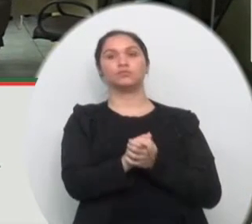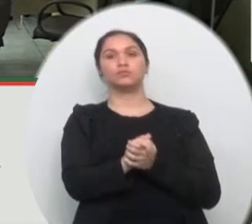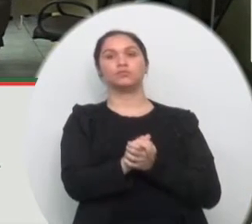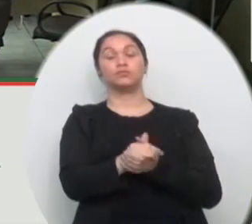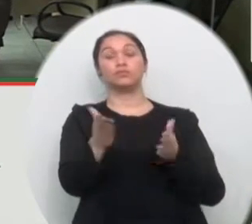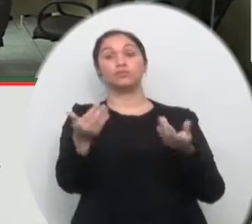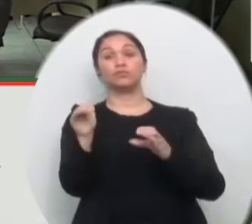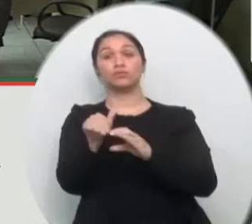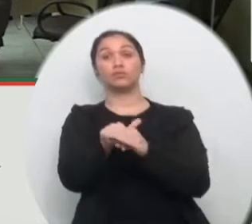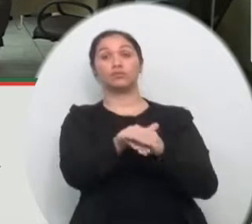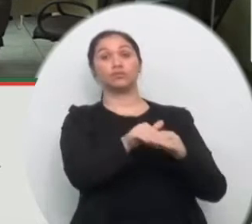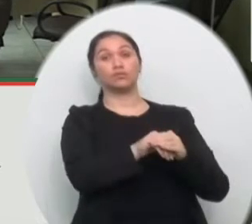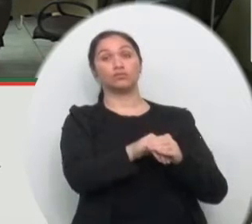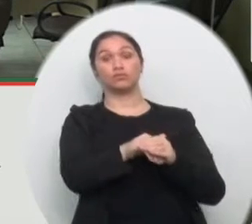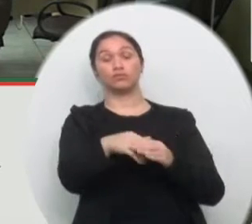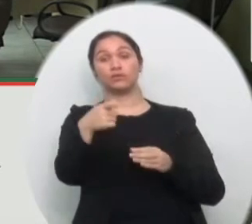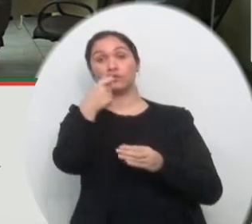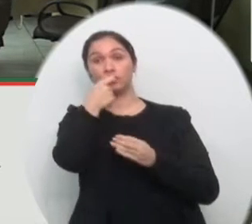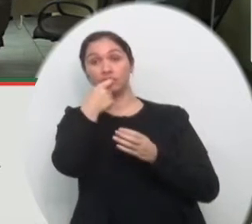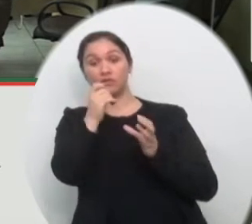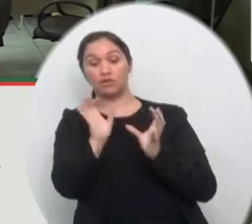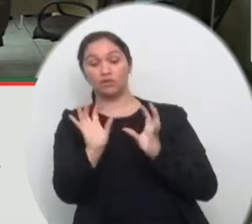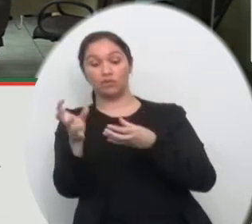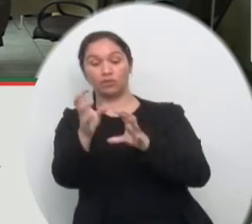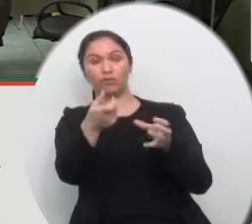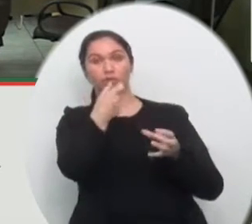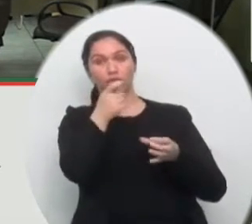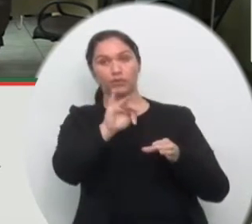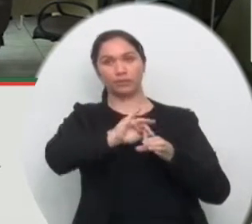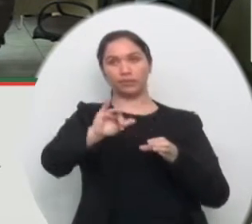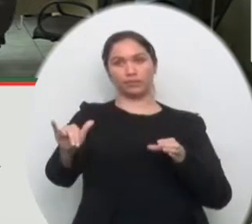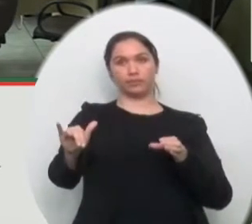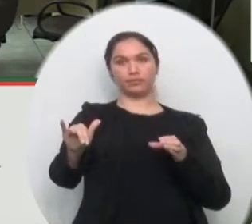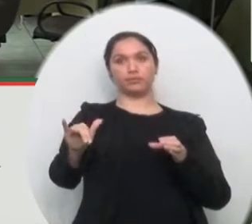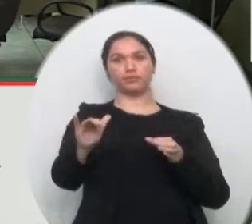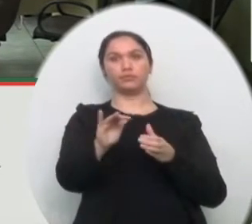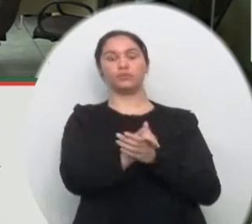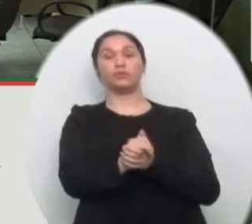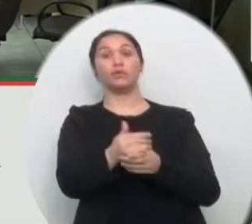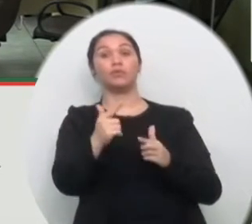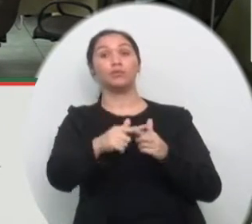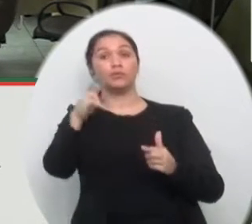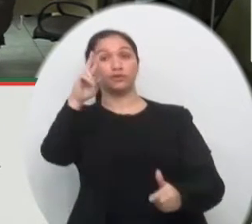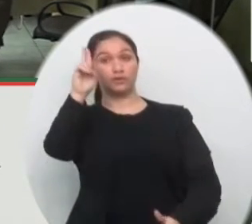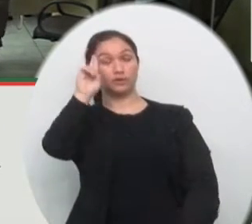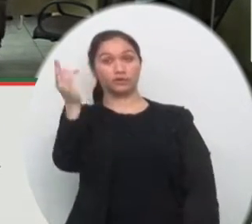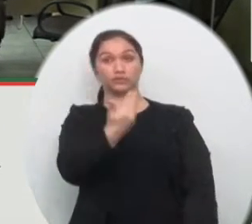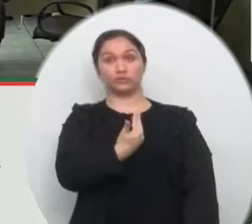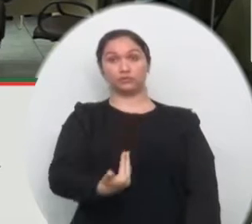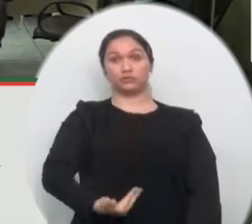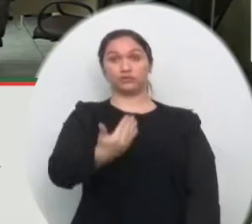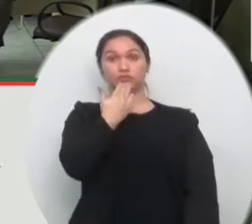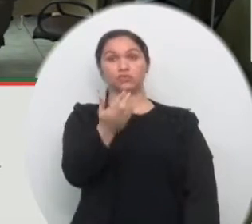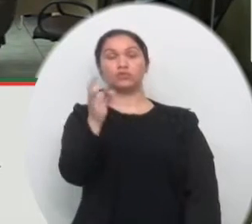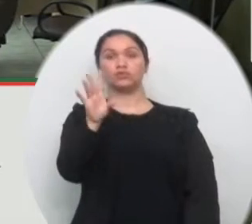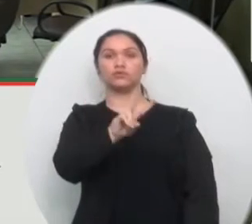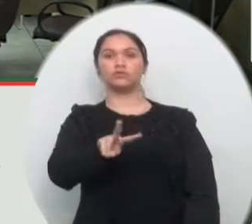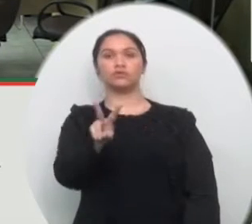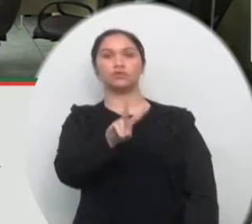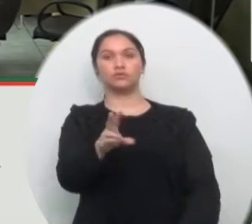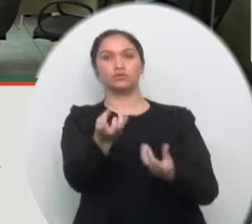Está em votação a dispensa dos pareceres do PS 59 proposto pela líder do governo. Os contrários se